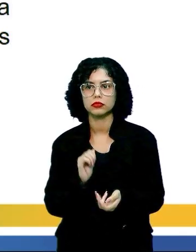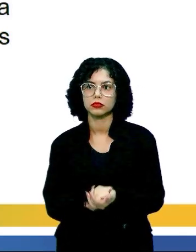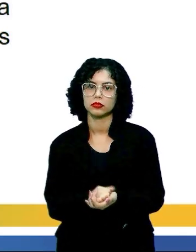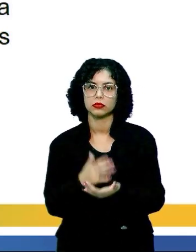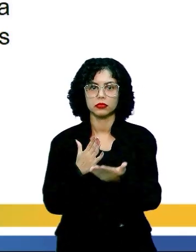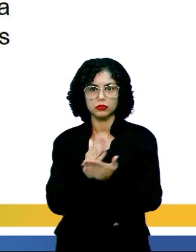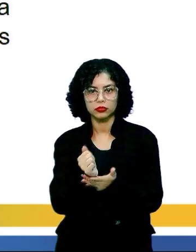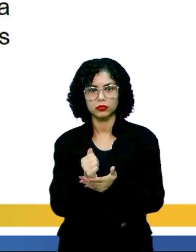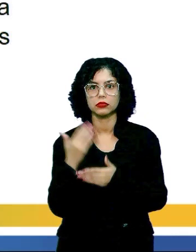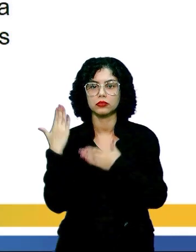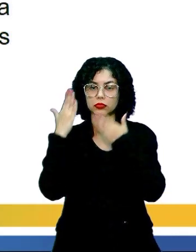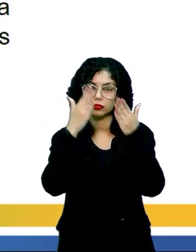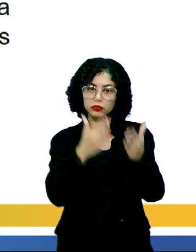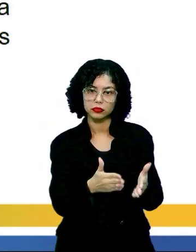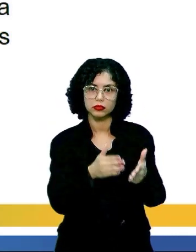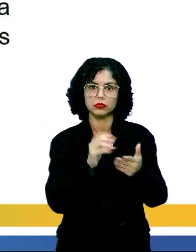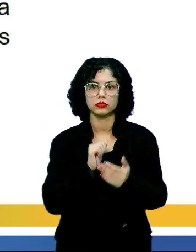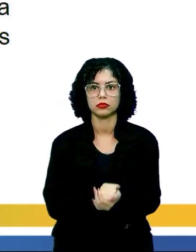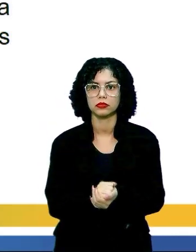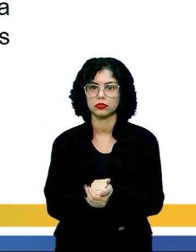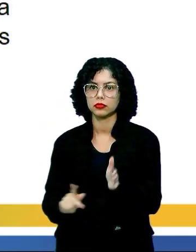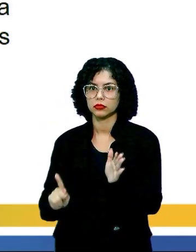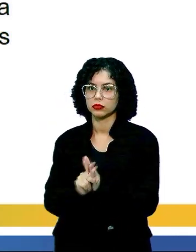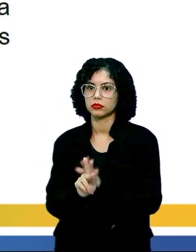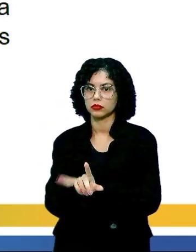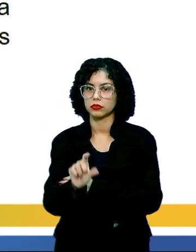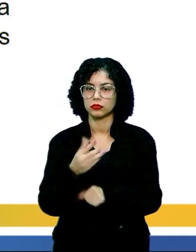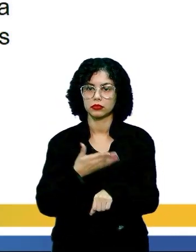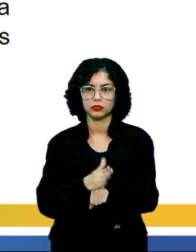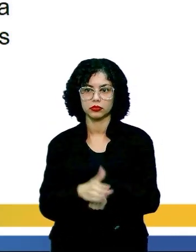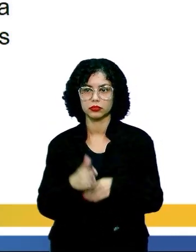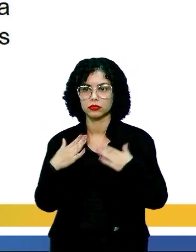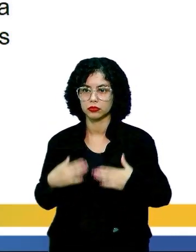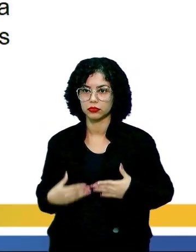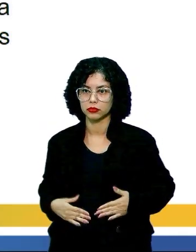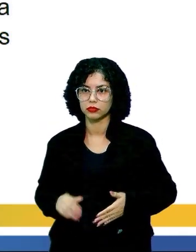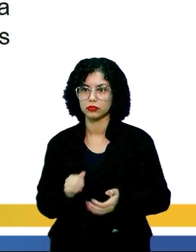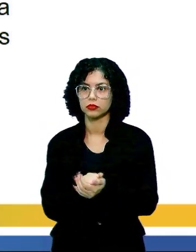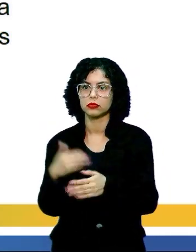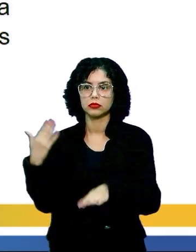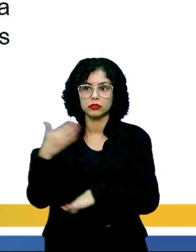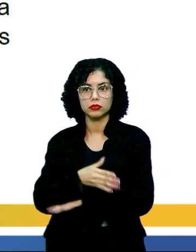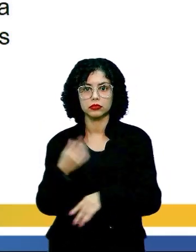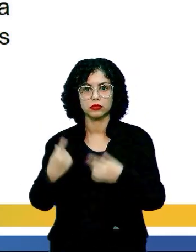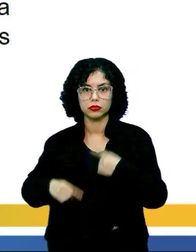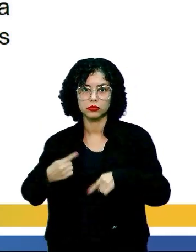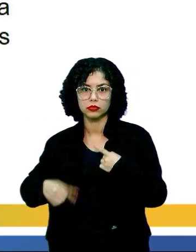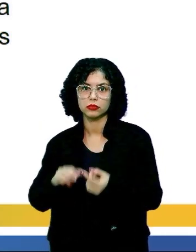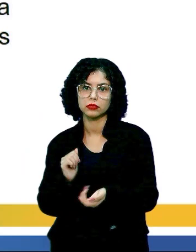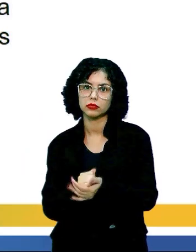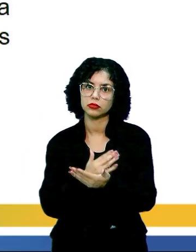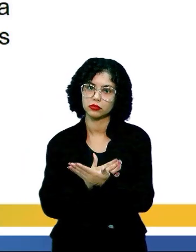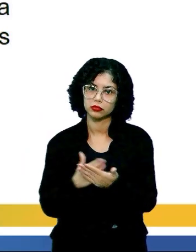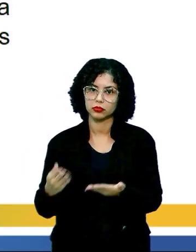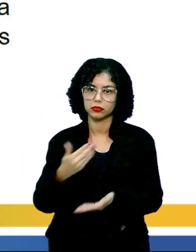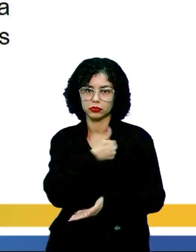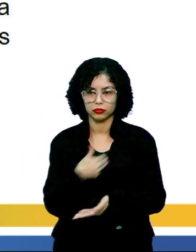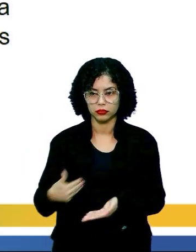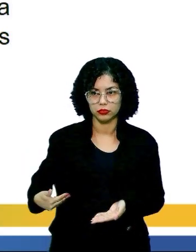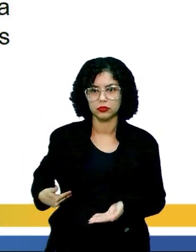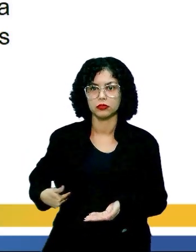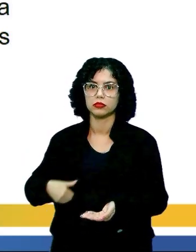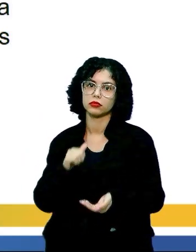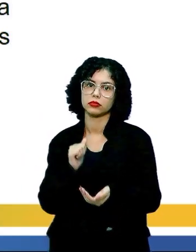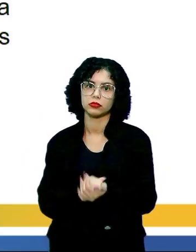criar planejar ou buscar orientação para as suas próprias práticas corporais a intervenção política